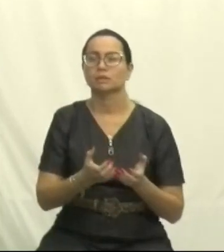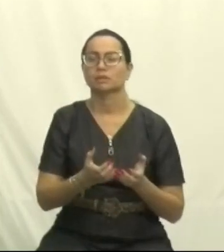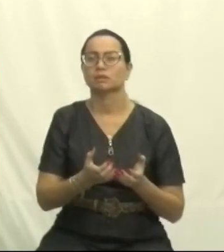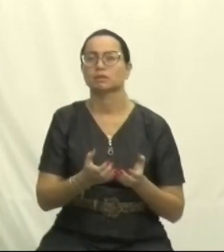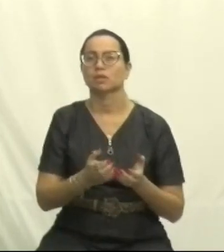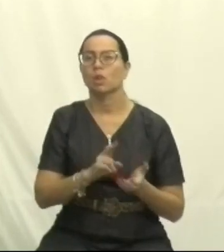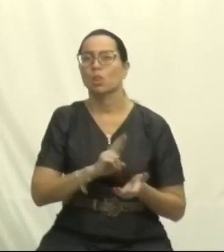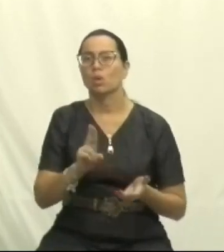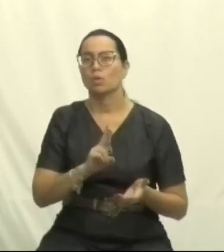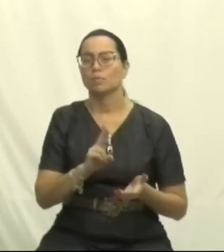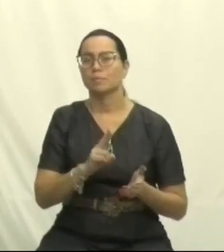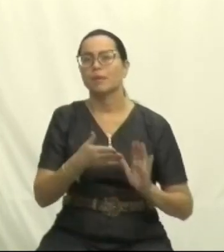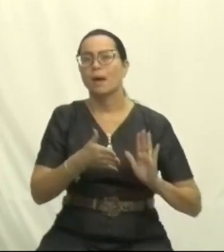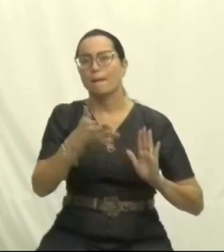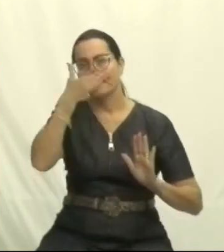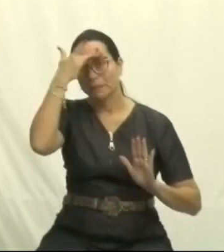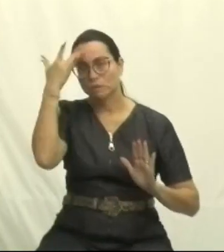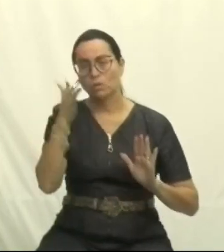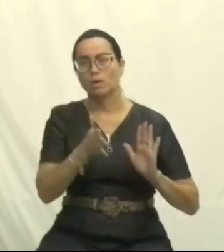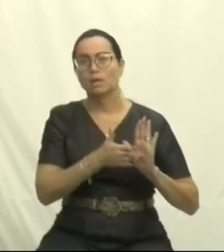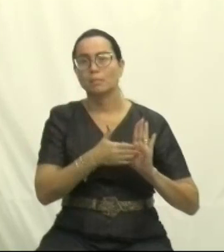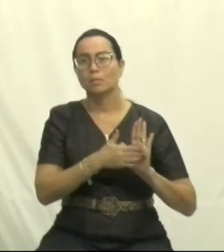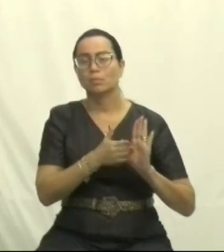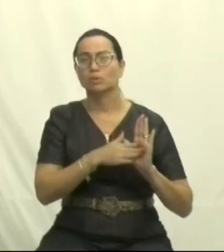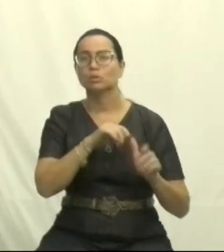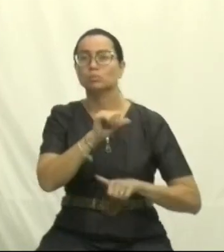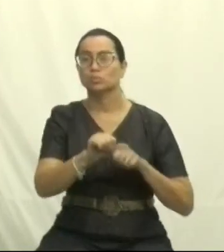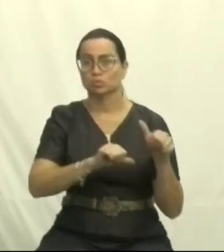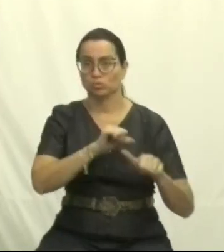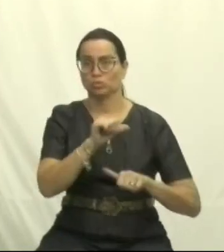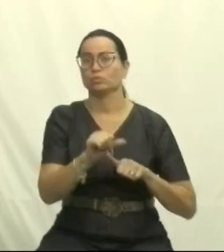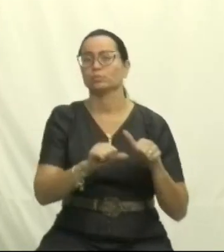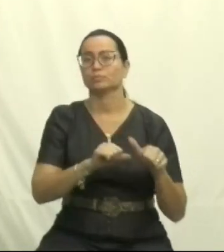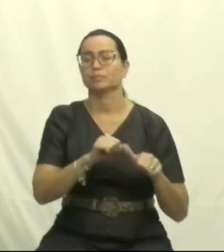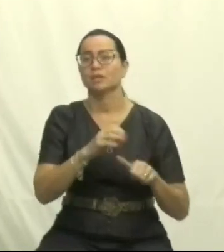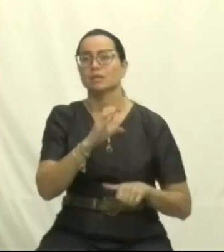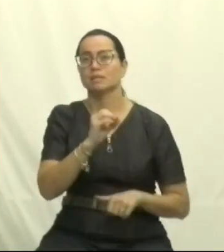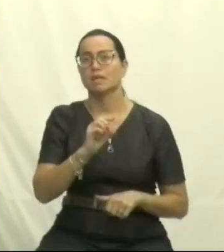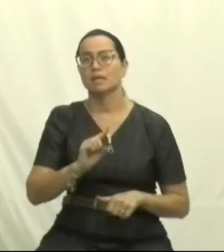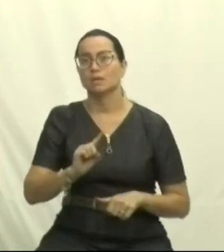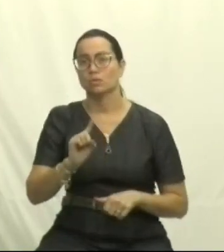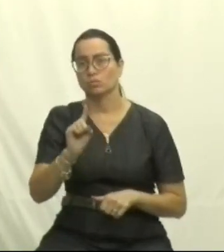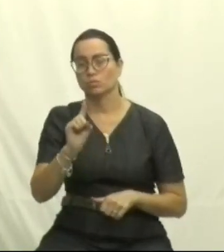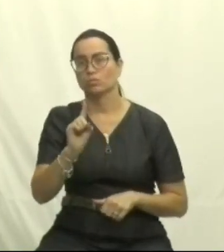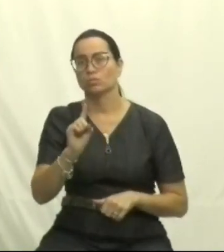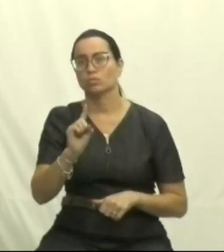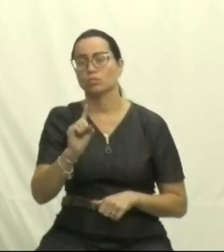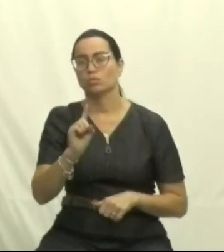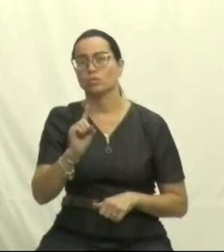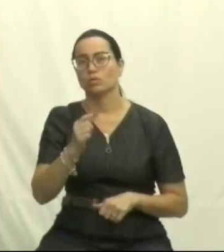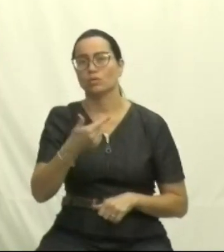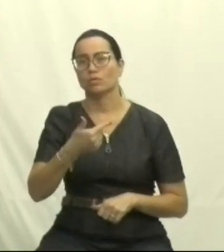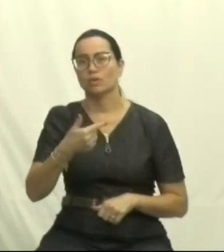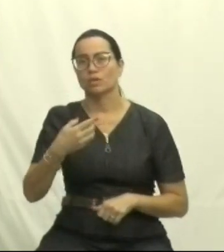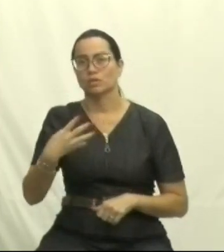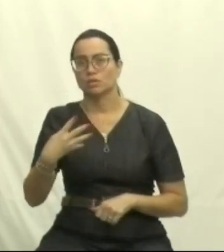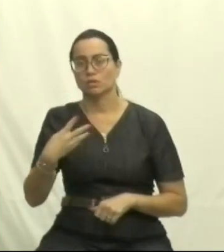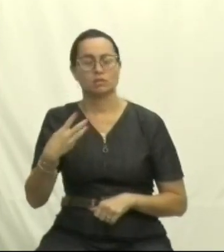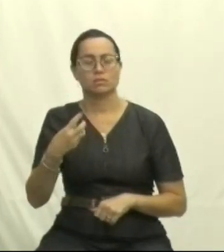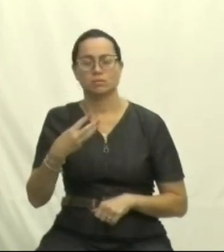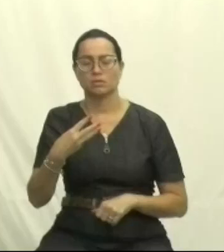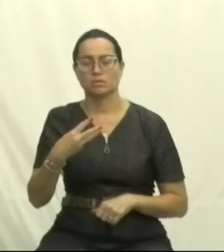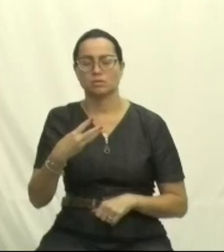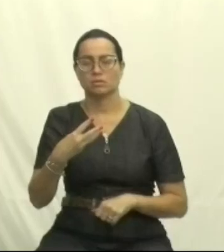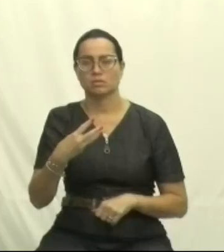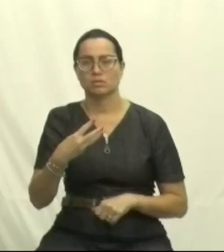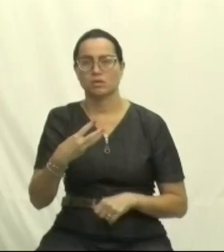O proponente apresentou emenda modificativa 0123, passando a vigorar o